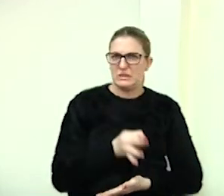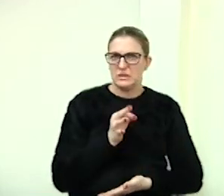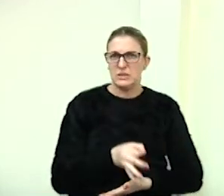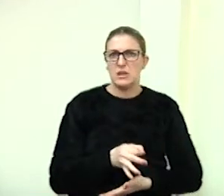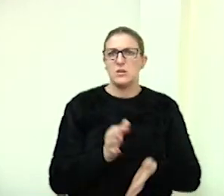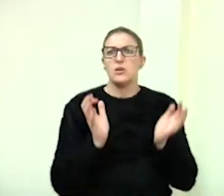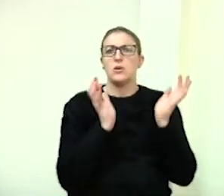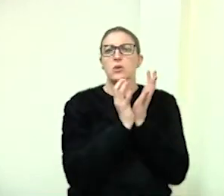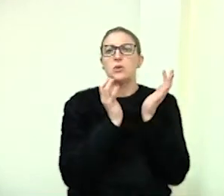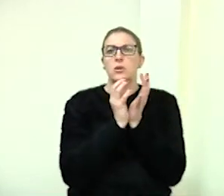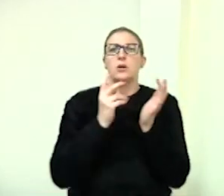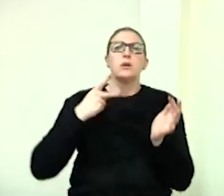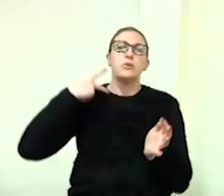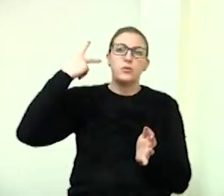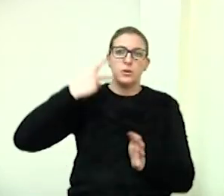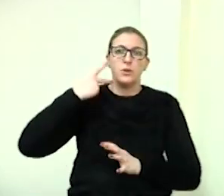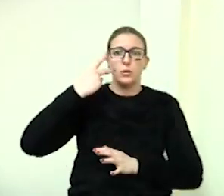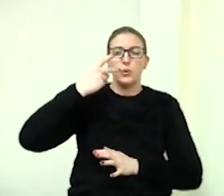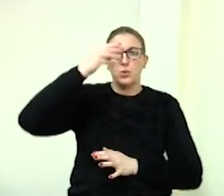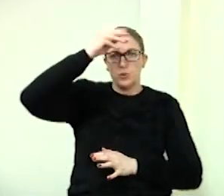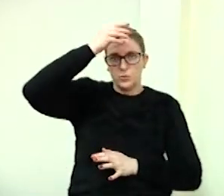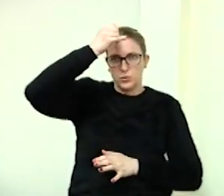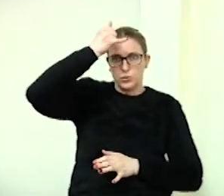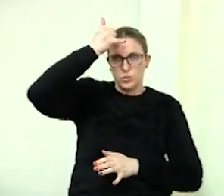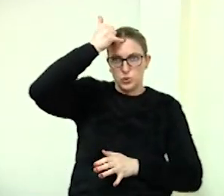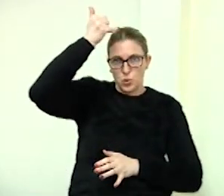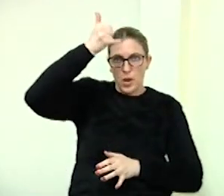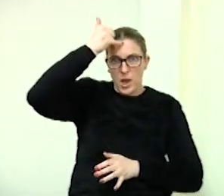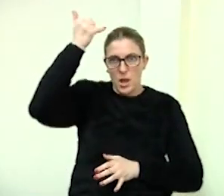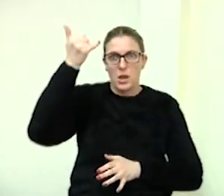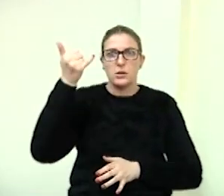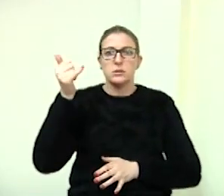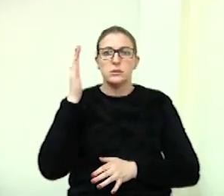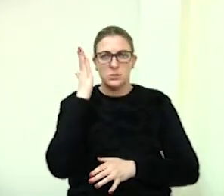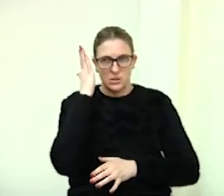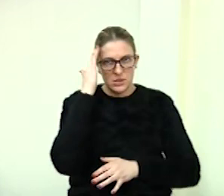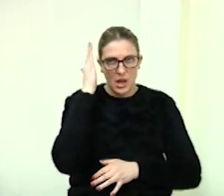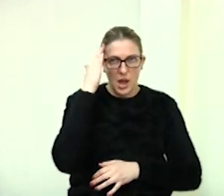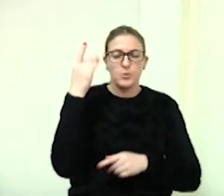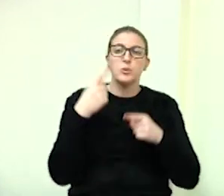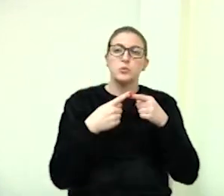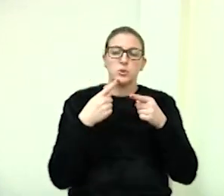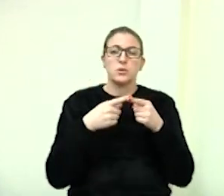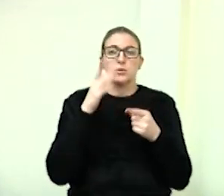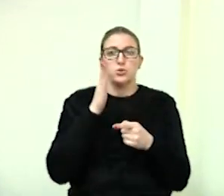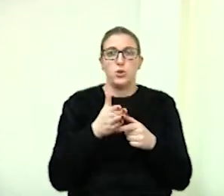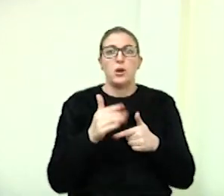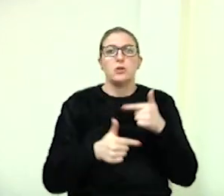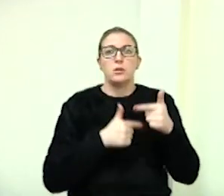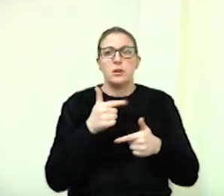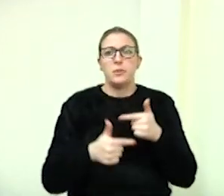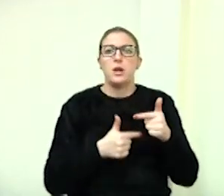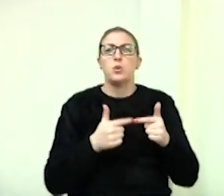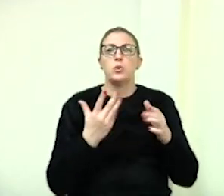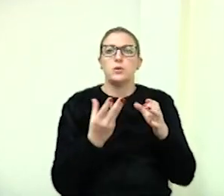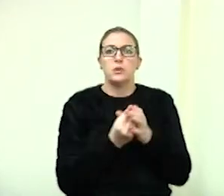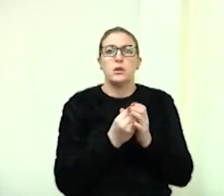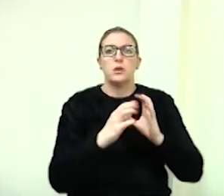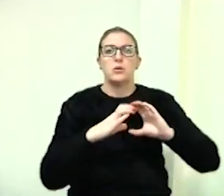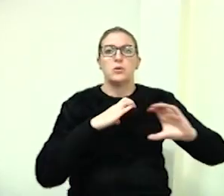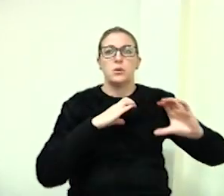Mantovani, está aqui para corroborar com essa afirmação, já que já trabalhou na coordenadoria e desempenhou um excelente trabalho.